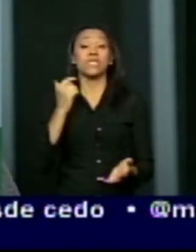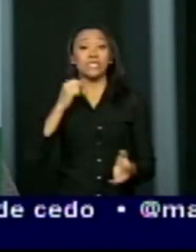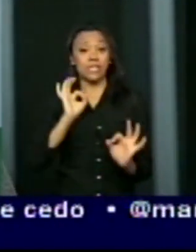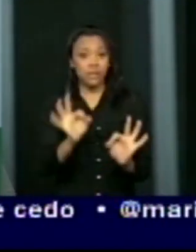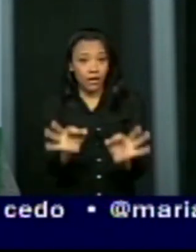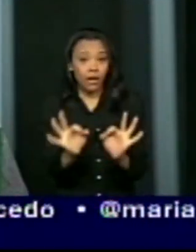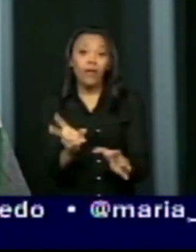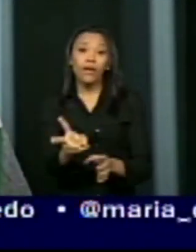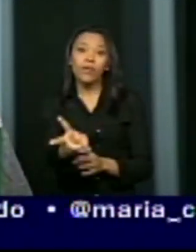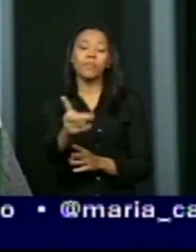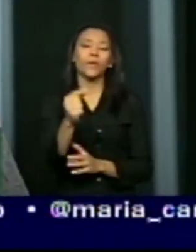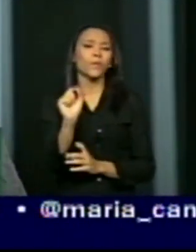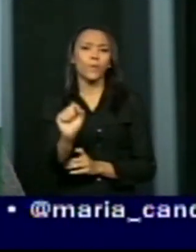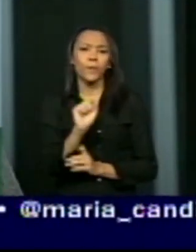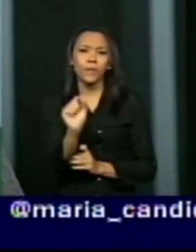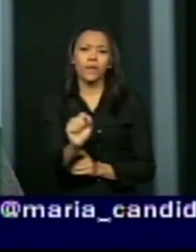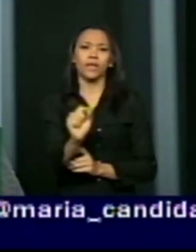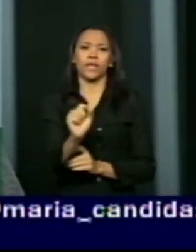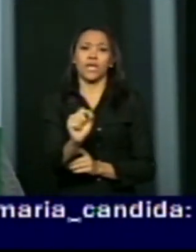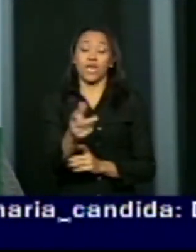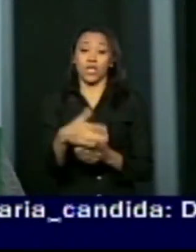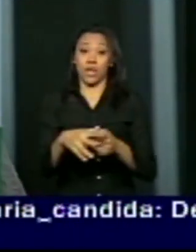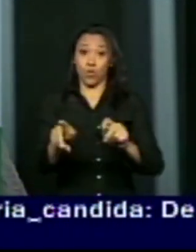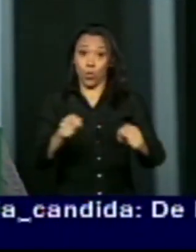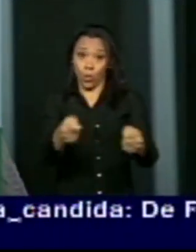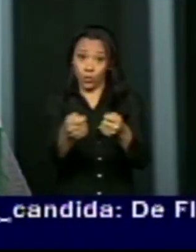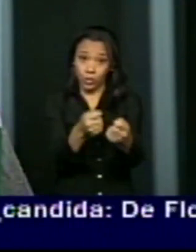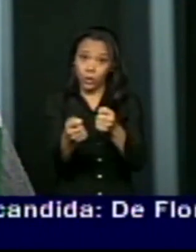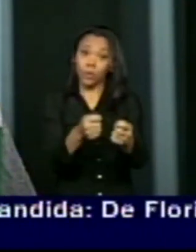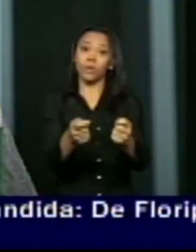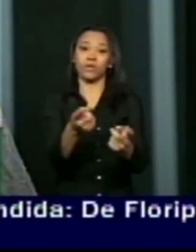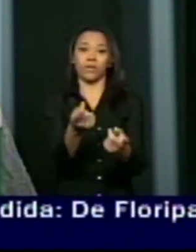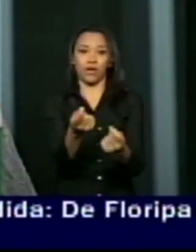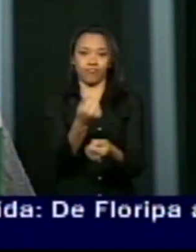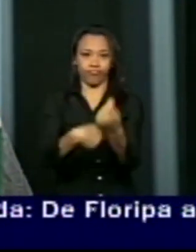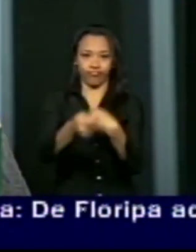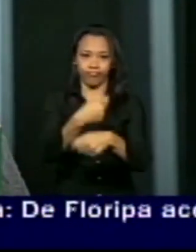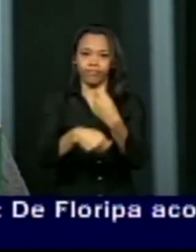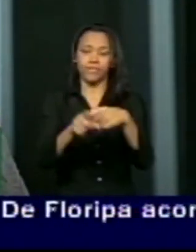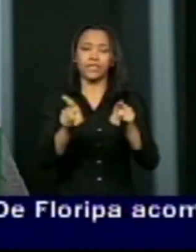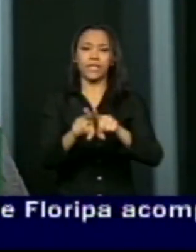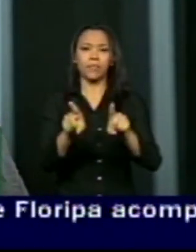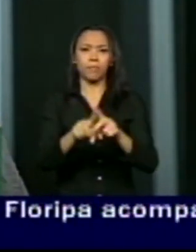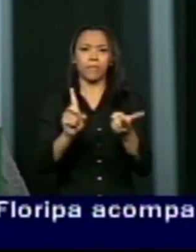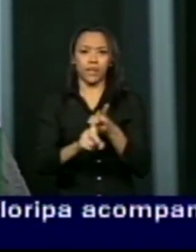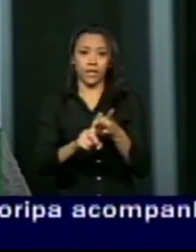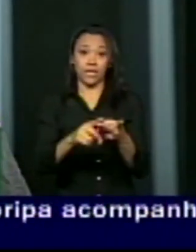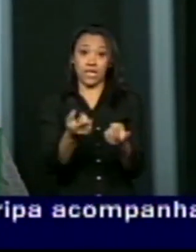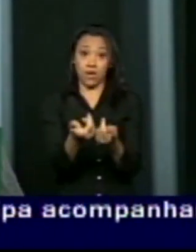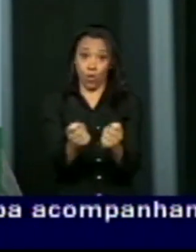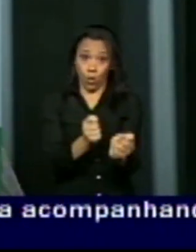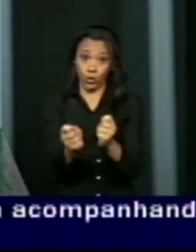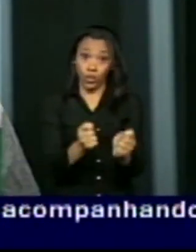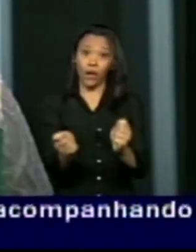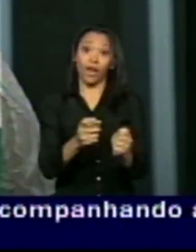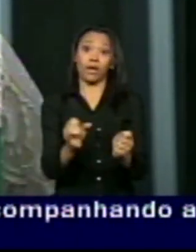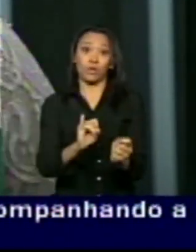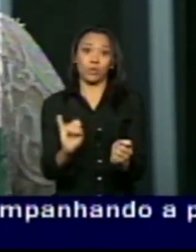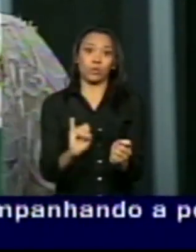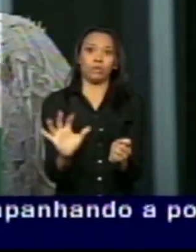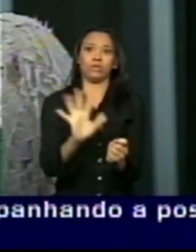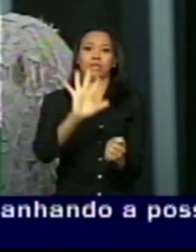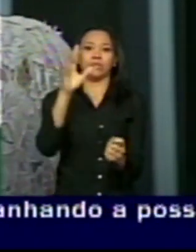convicção sobre o valor da estabilidade Econômica da centralidade do controle da infração e do